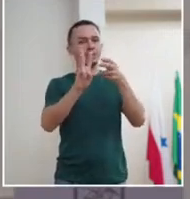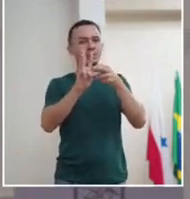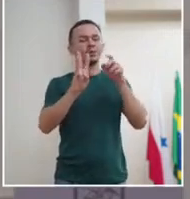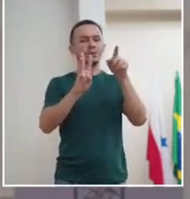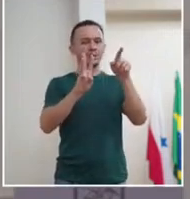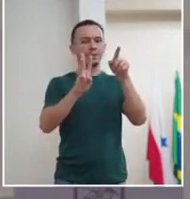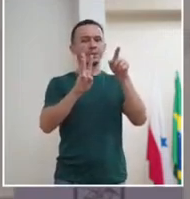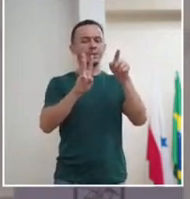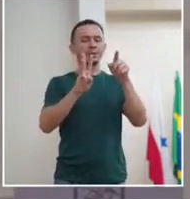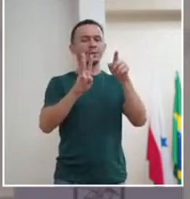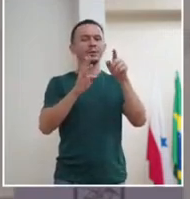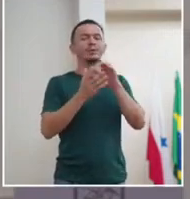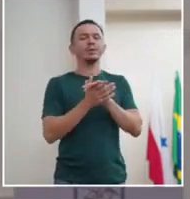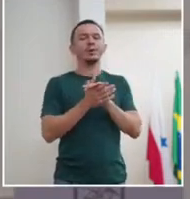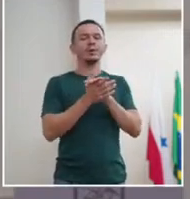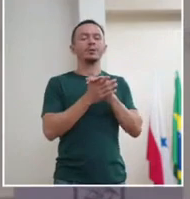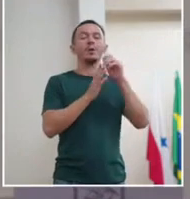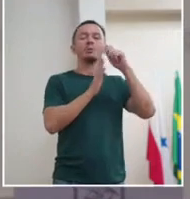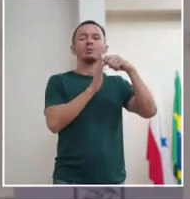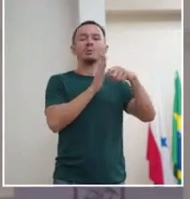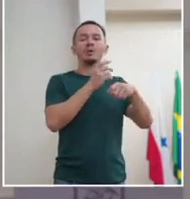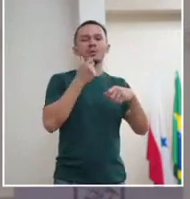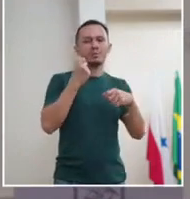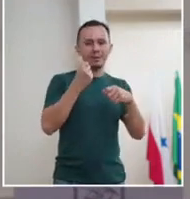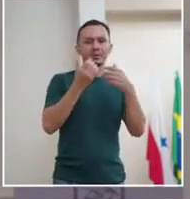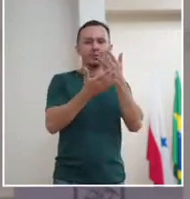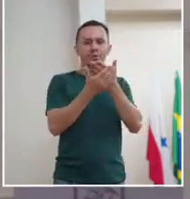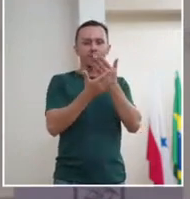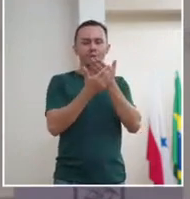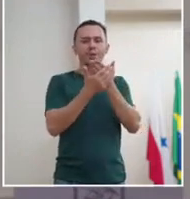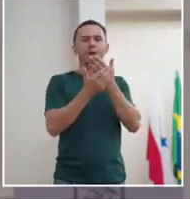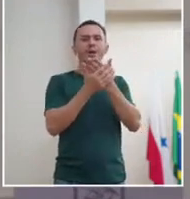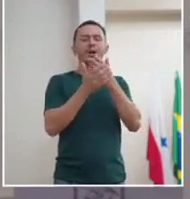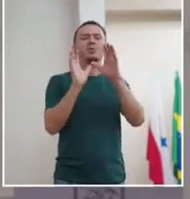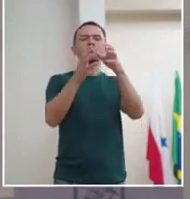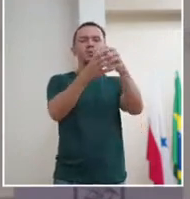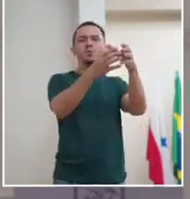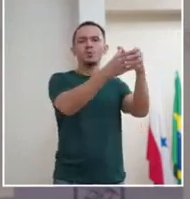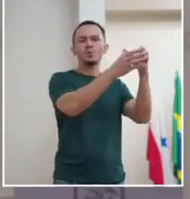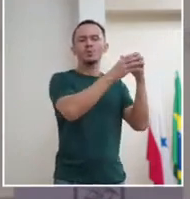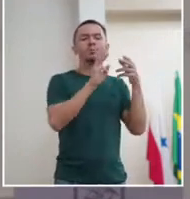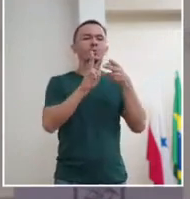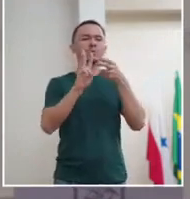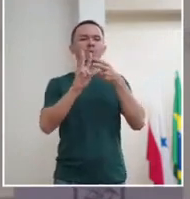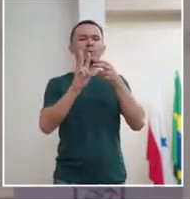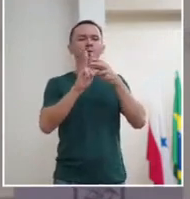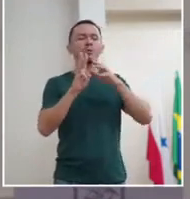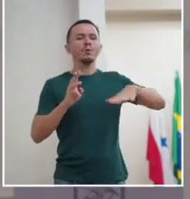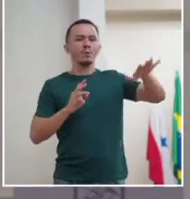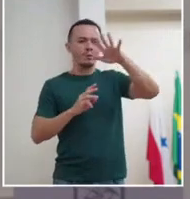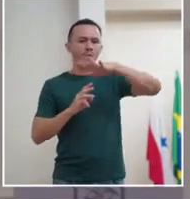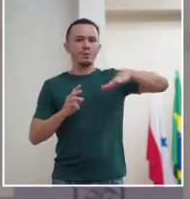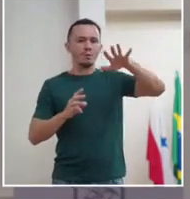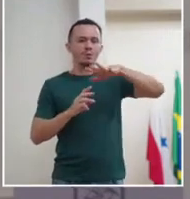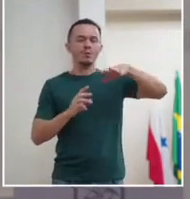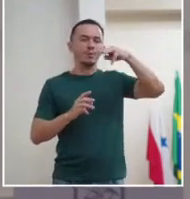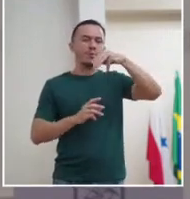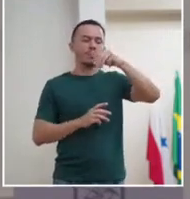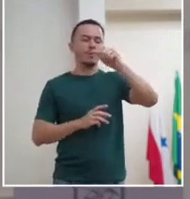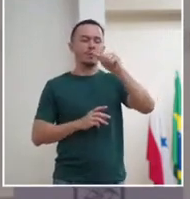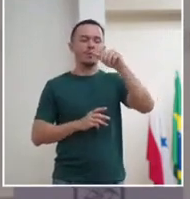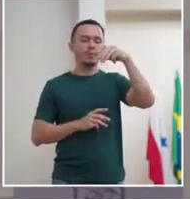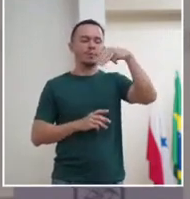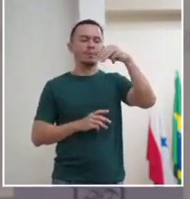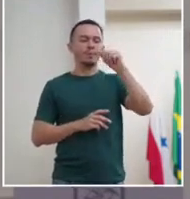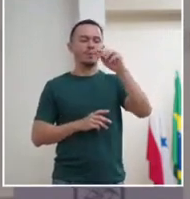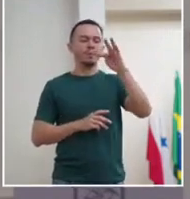de mel, 6 meses estudando os Caduel, Guarani Kaiowá, Terena e Ofaié Chavante, no sul do Mato Grosso. E durante as primeiras